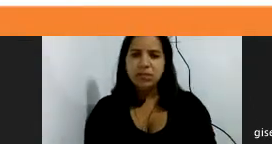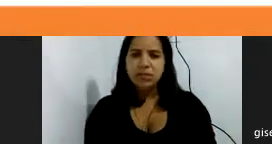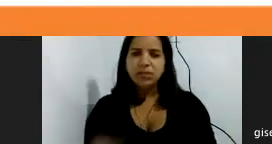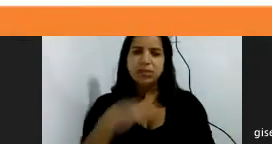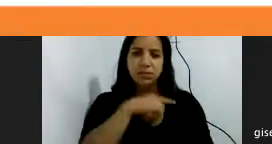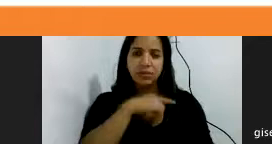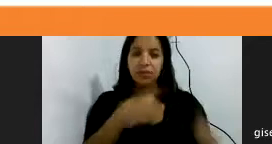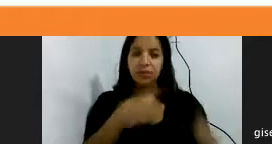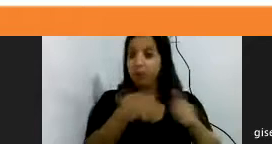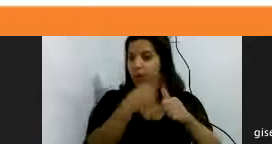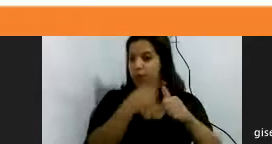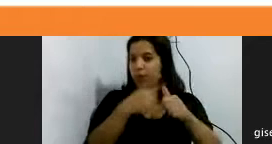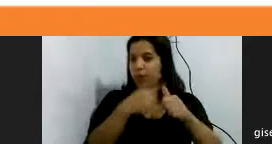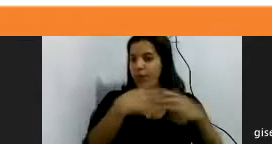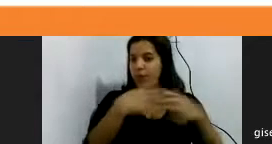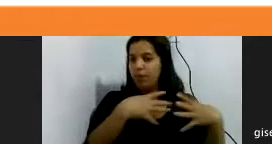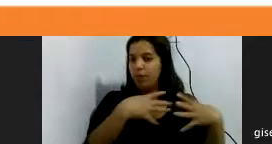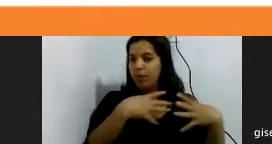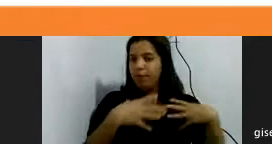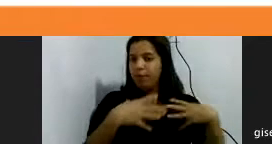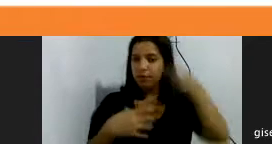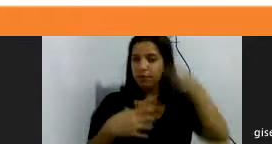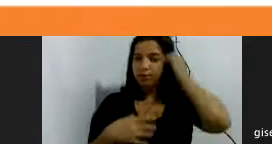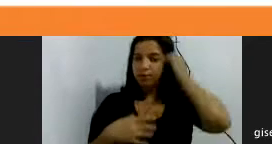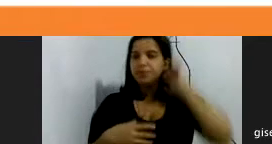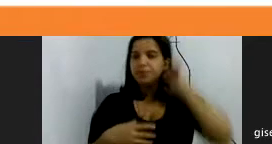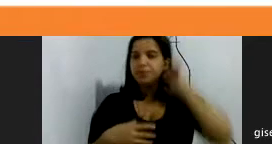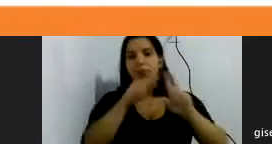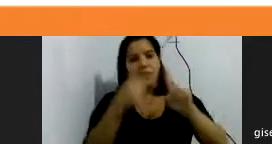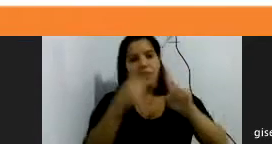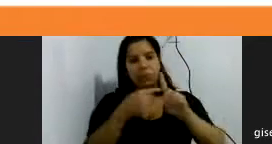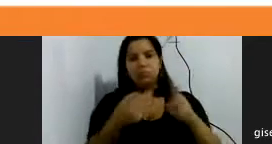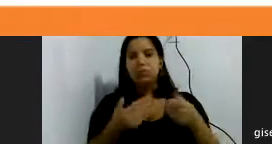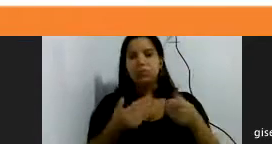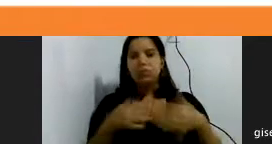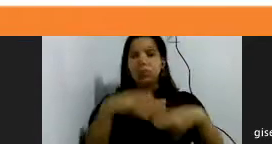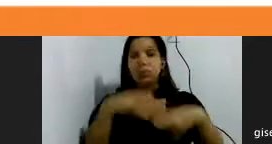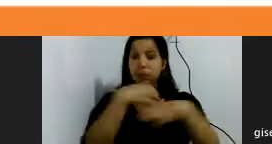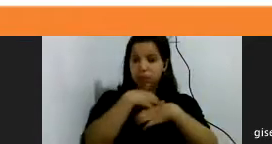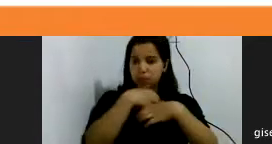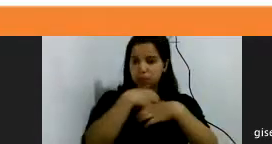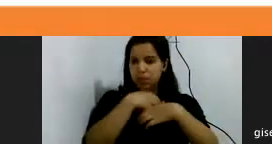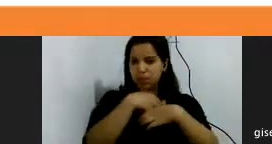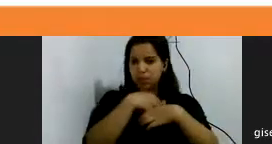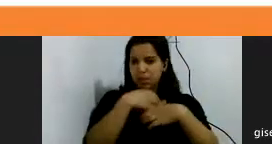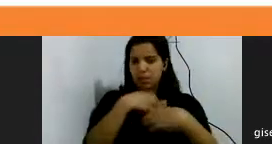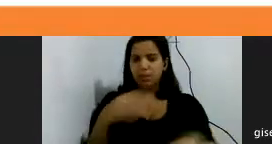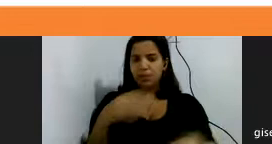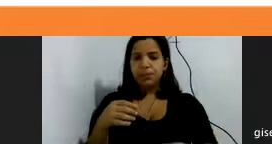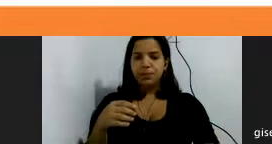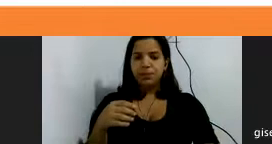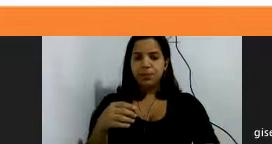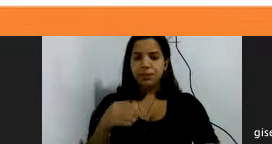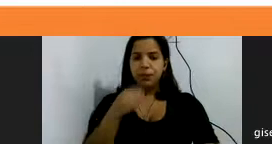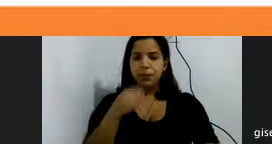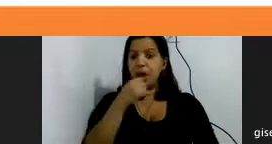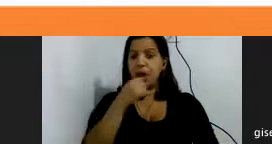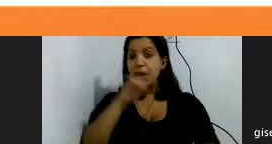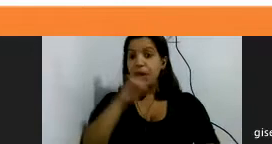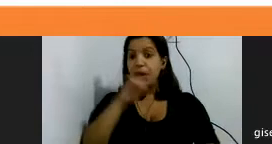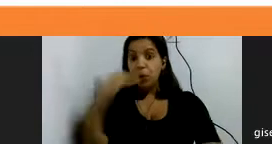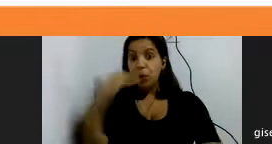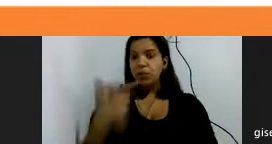num primeiro momento, a gestante ela vai ter sensibilização. Então, no próximo